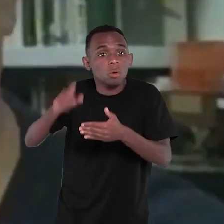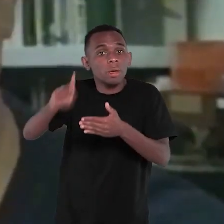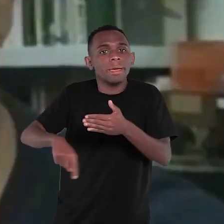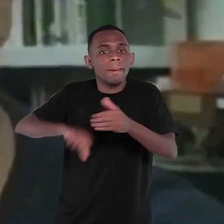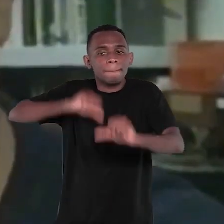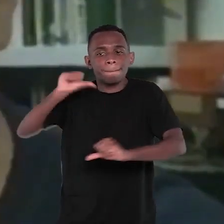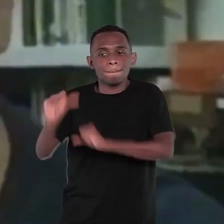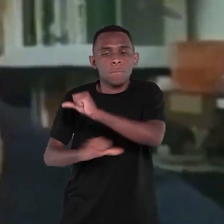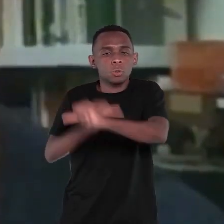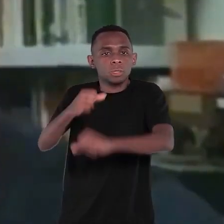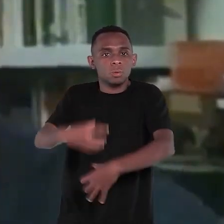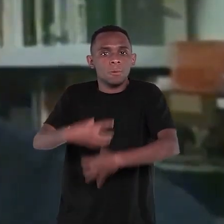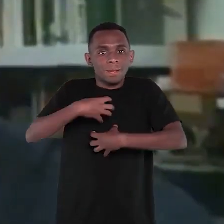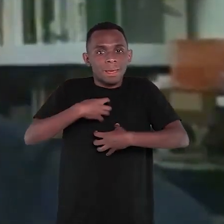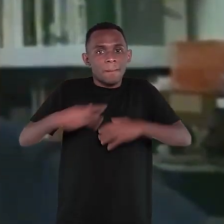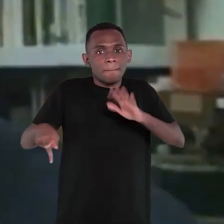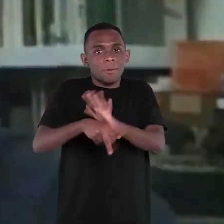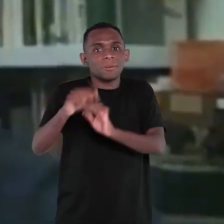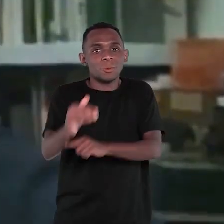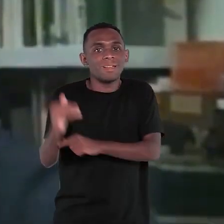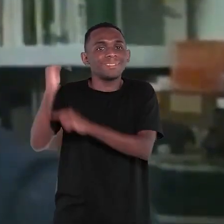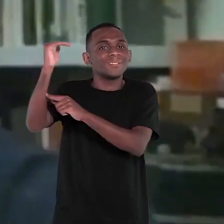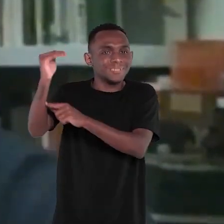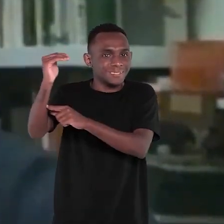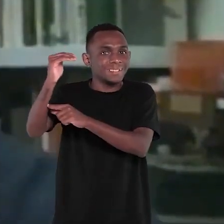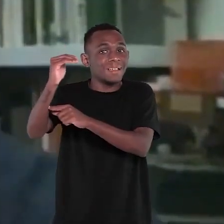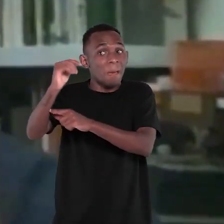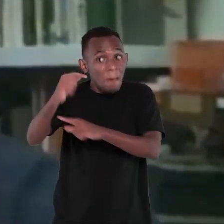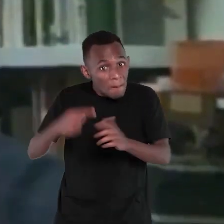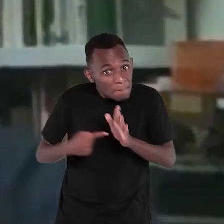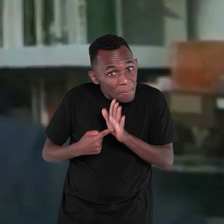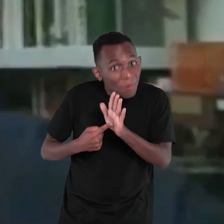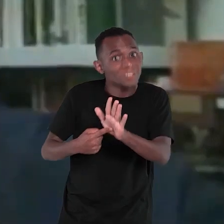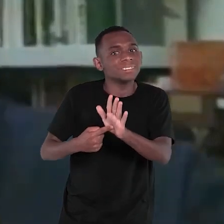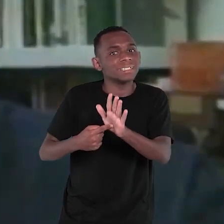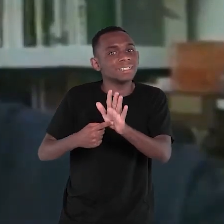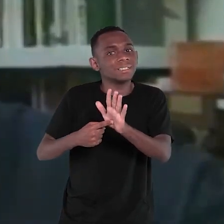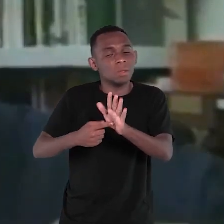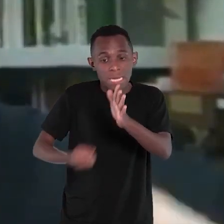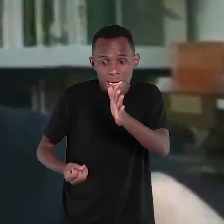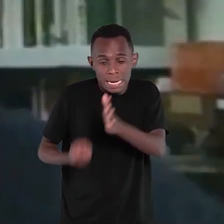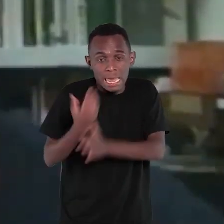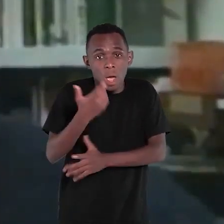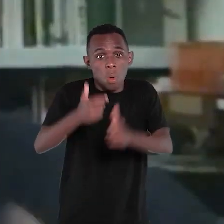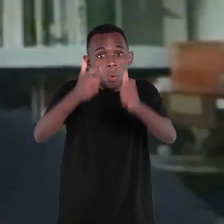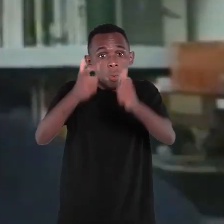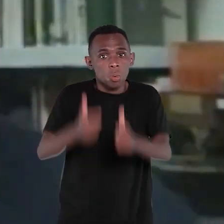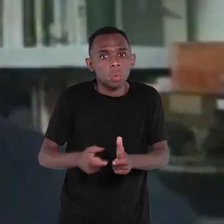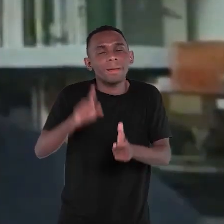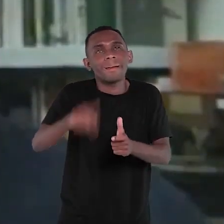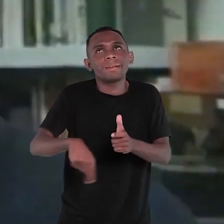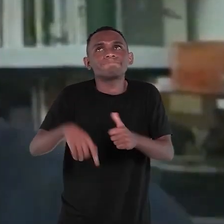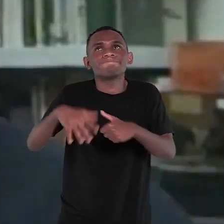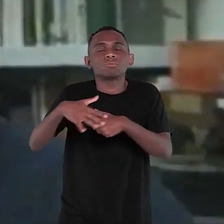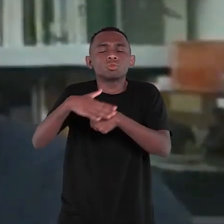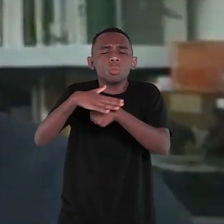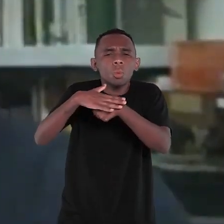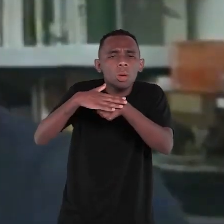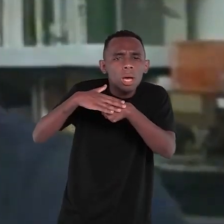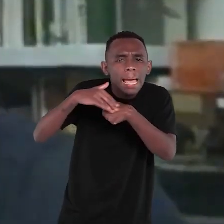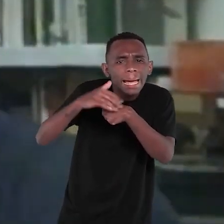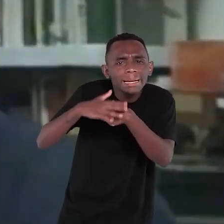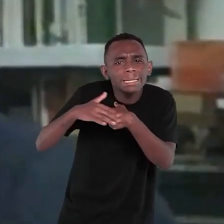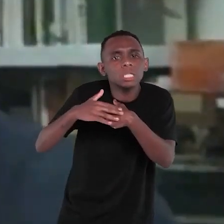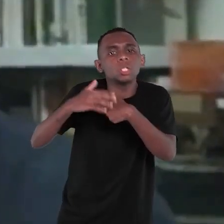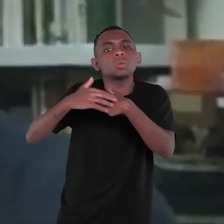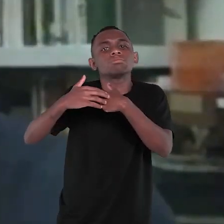é modificar o comportamento do adulto, né? Mostrando para ele que criar um espaço